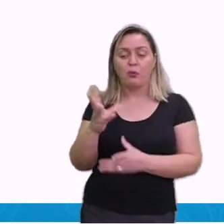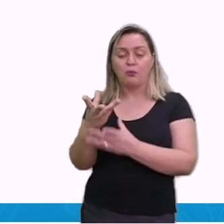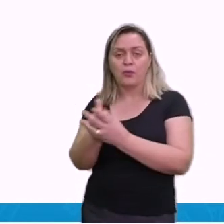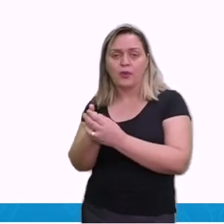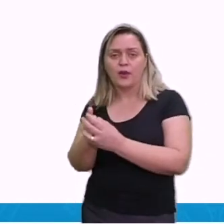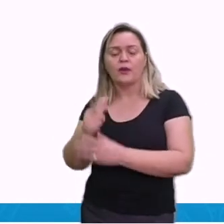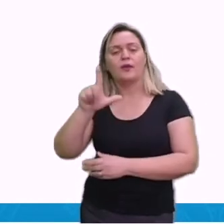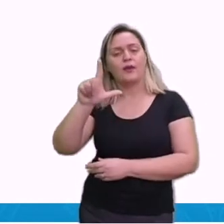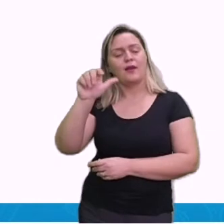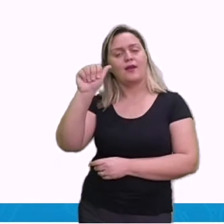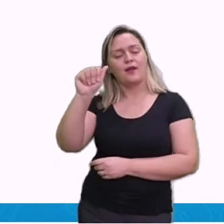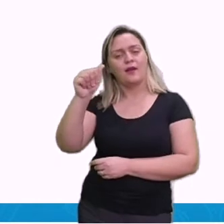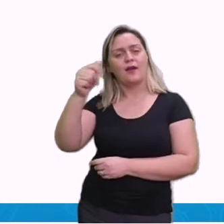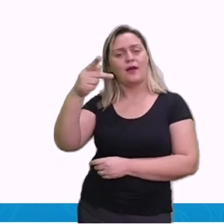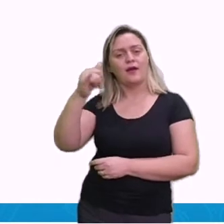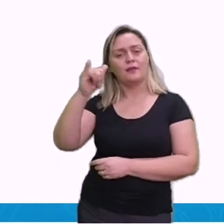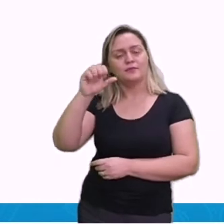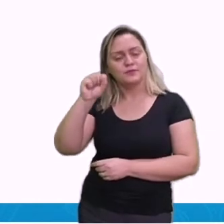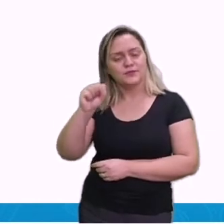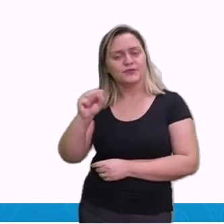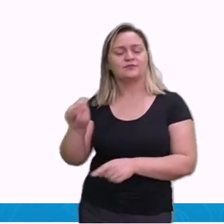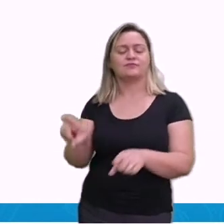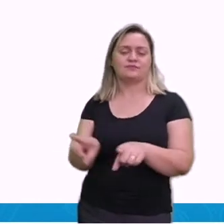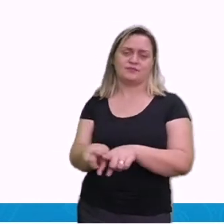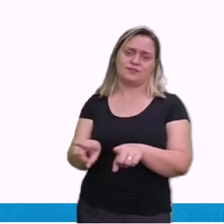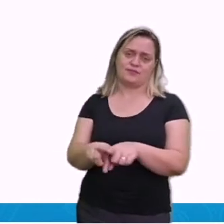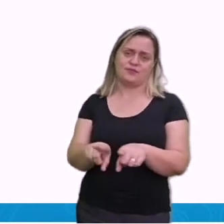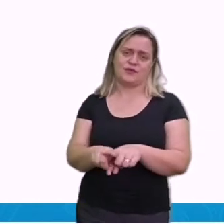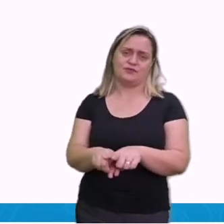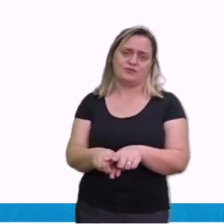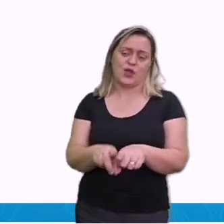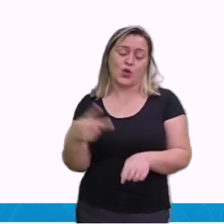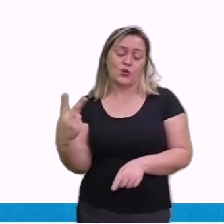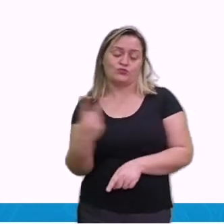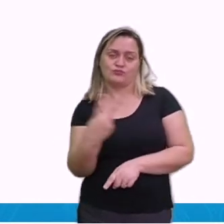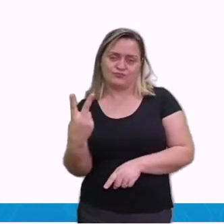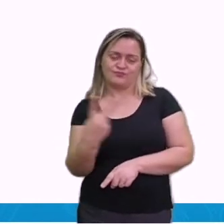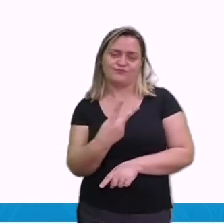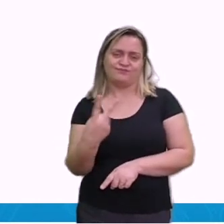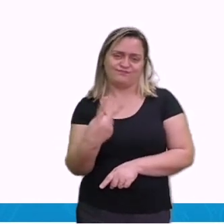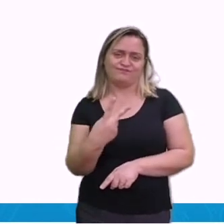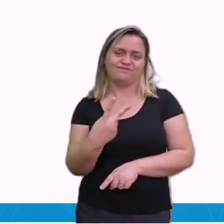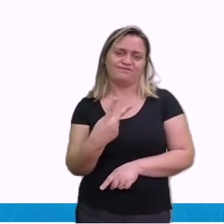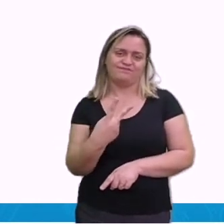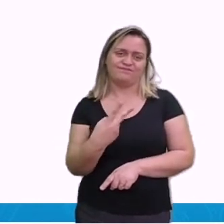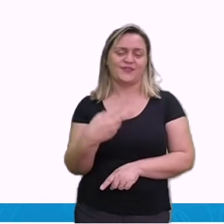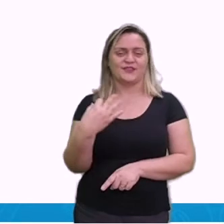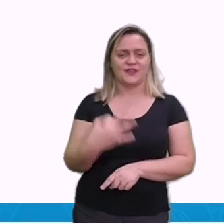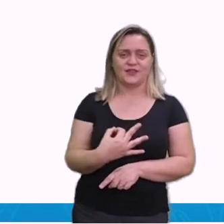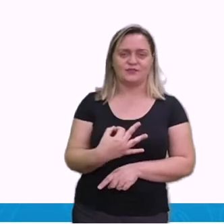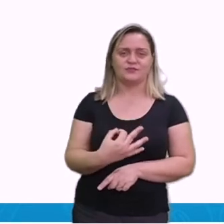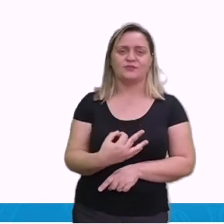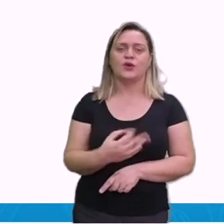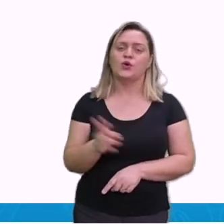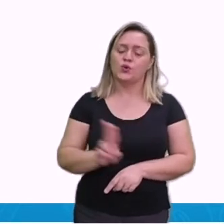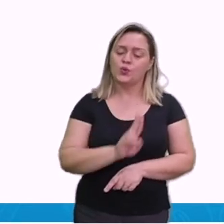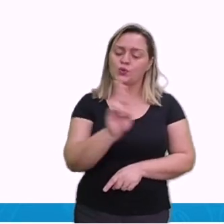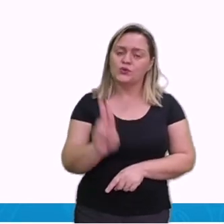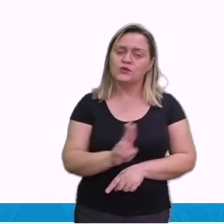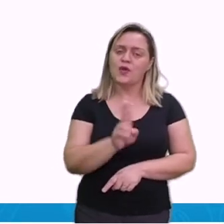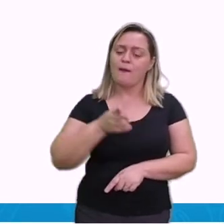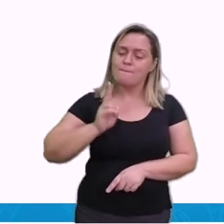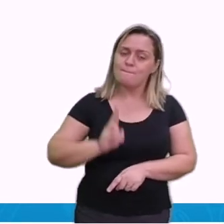o plural. Ela serve para as duas formas, né? As duas flexões, tanto plural quanto singular.